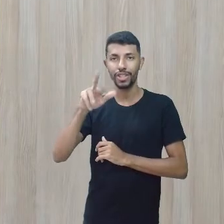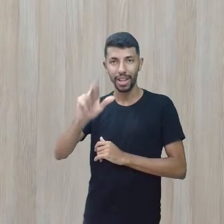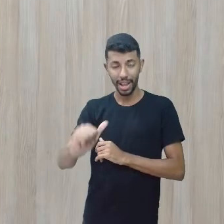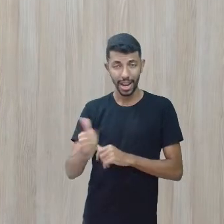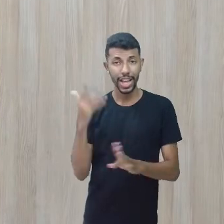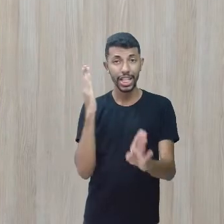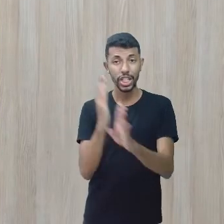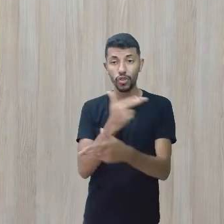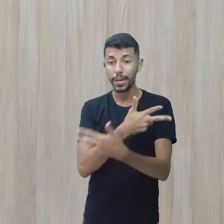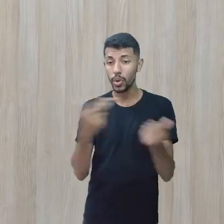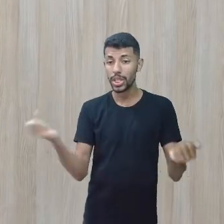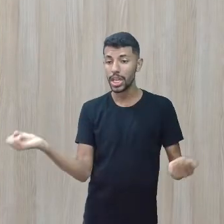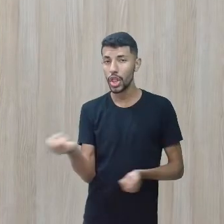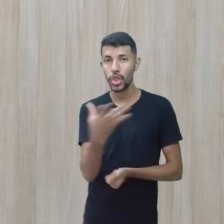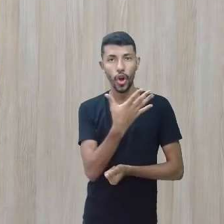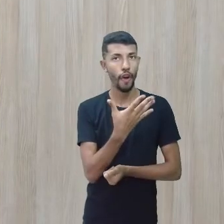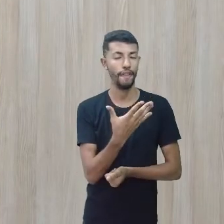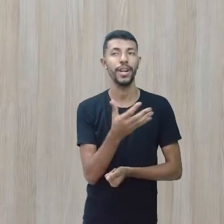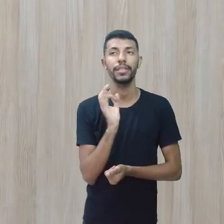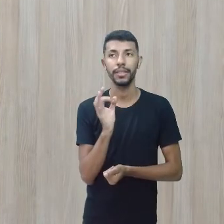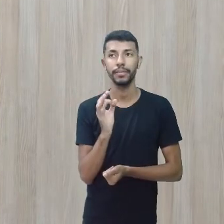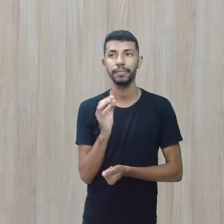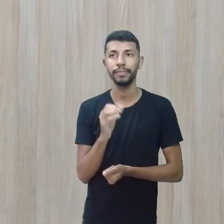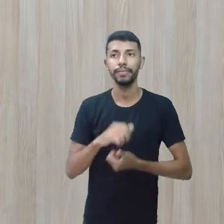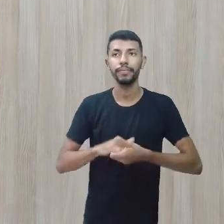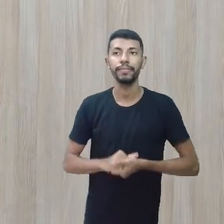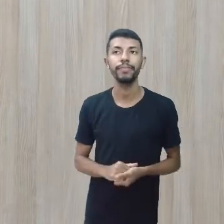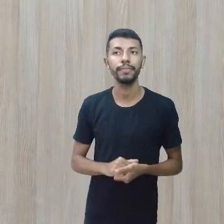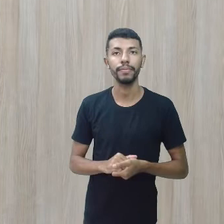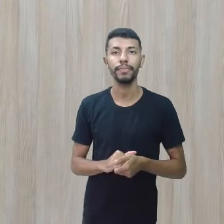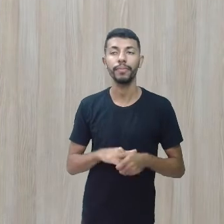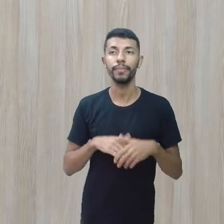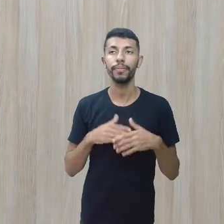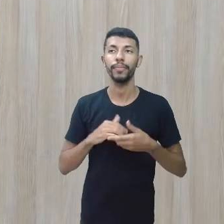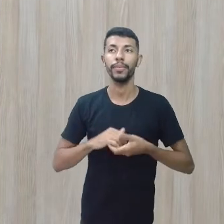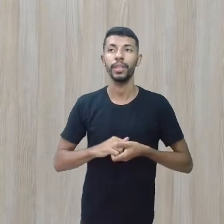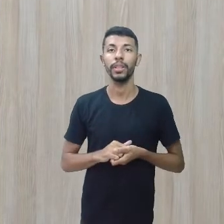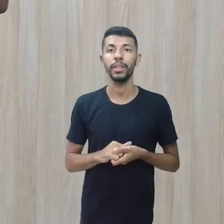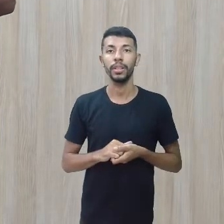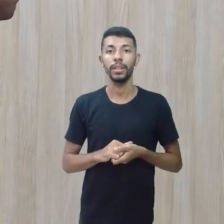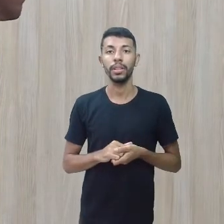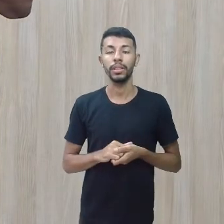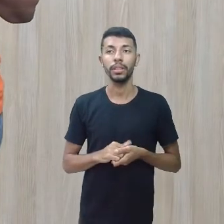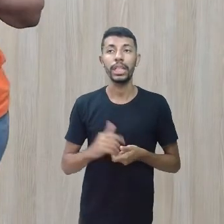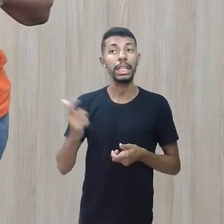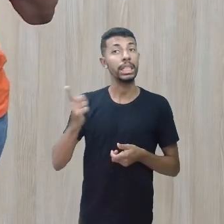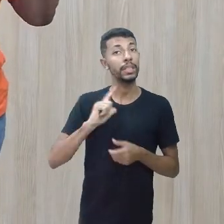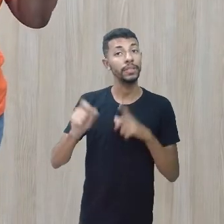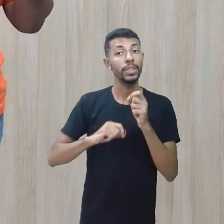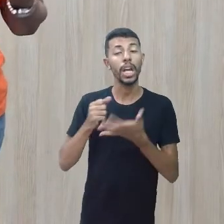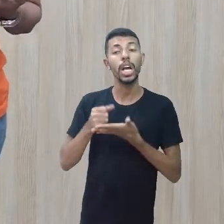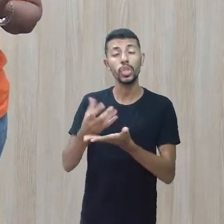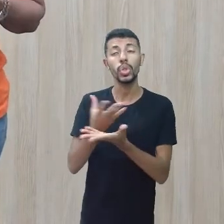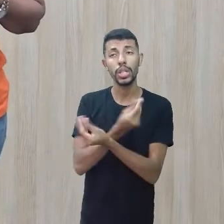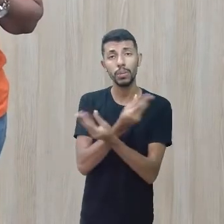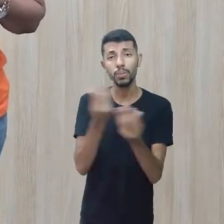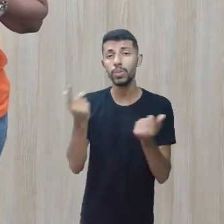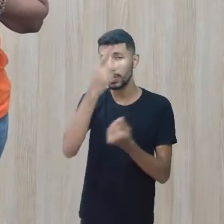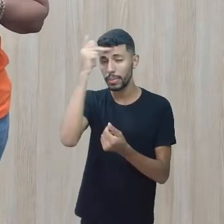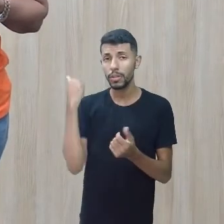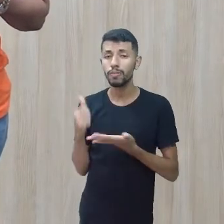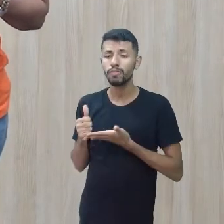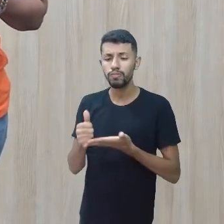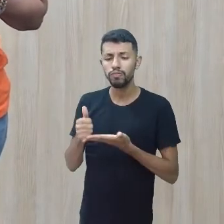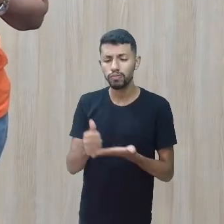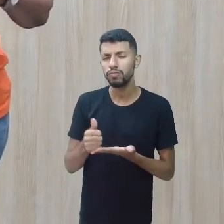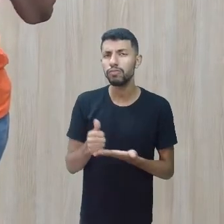né? Vocês vão descobrir, era um indiano, mas não só ele sabe dessa fórmula, ele teve a ajuda de muitos outros matemáticos que fizeram